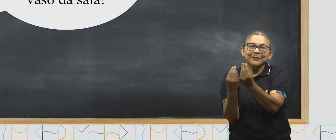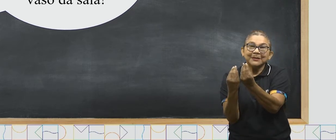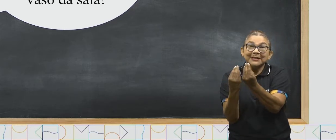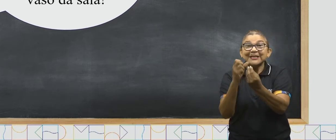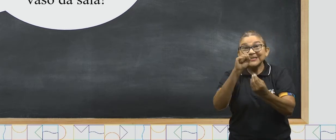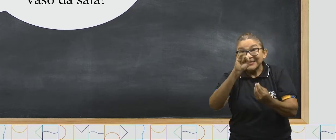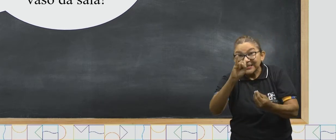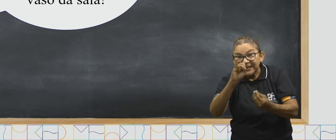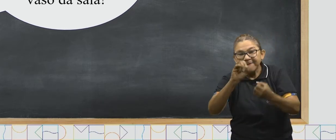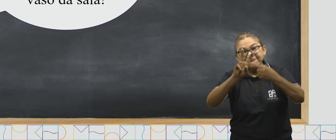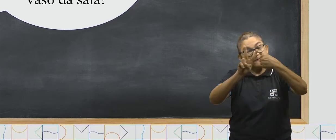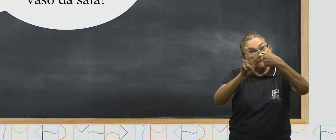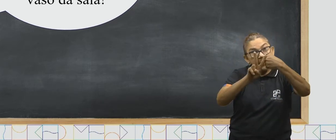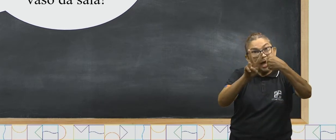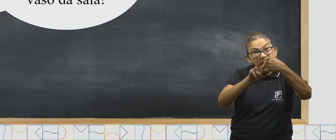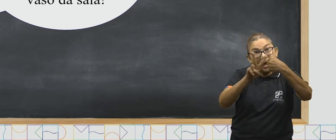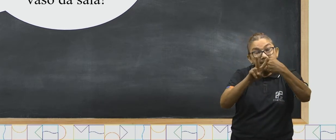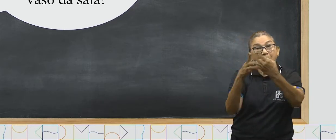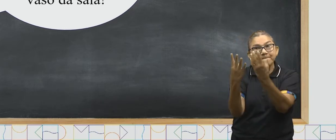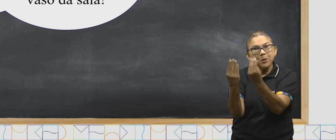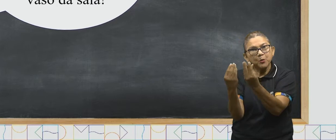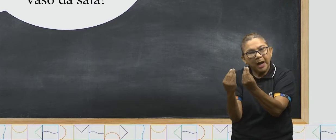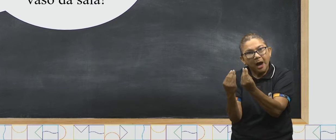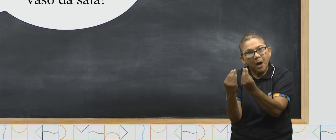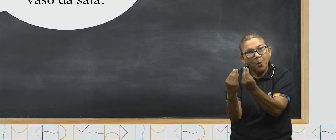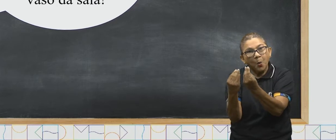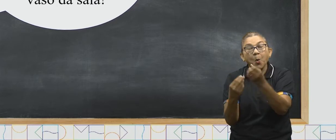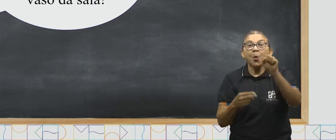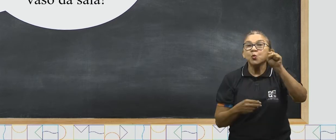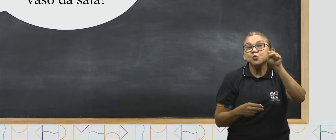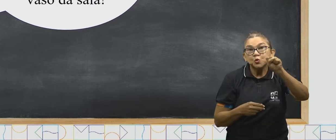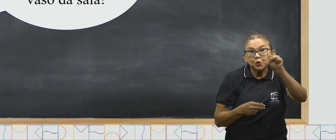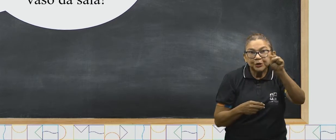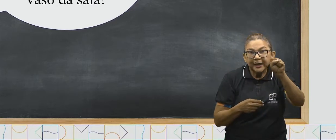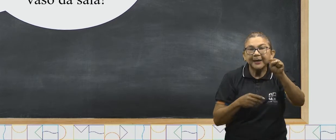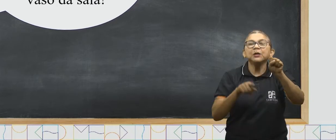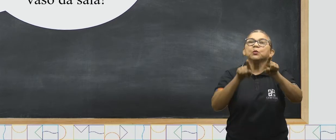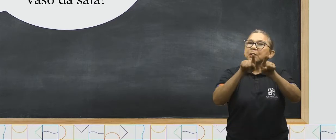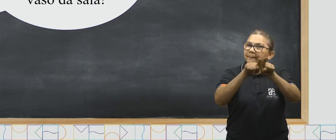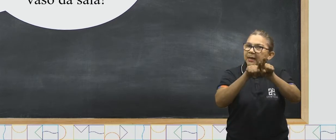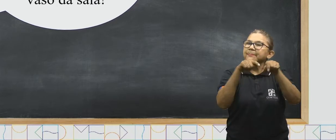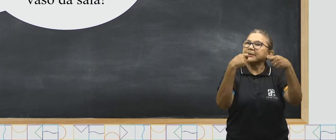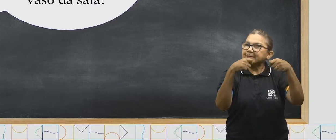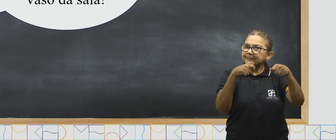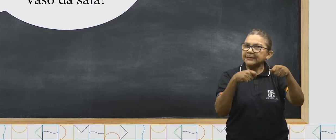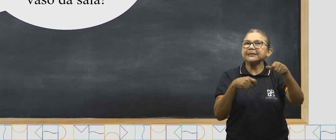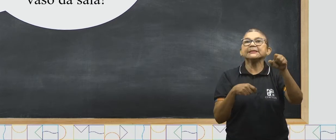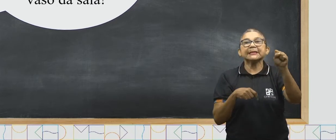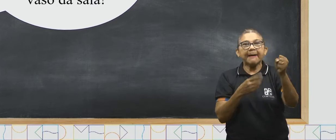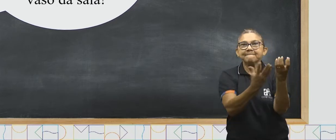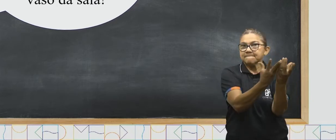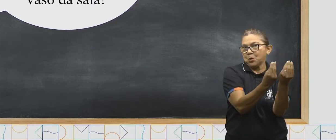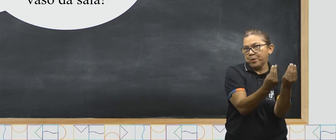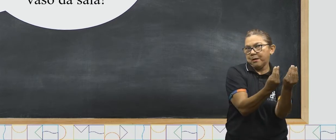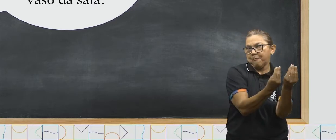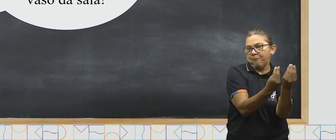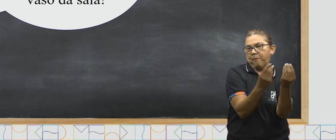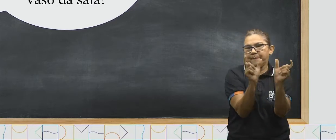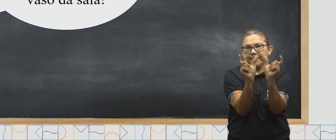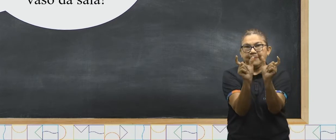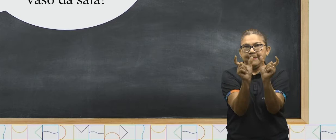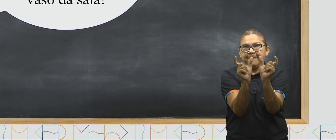verbo estar no plural, o sujeito precisa ficar no plural também. O sujeito da frase de Tainá é